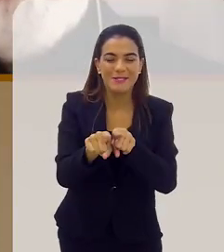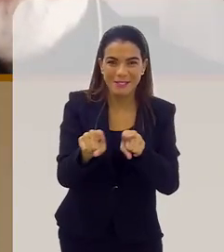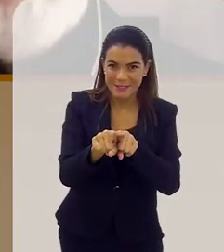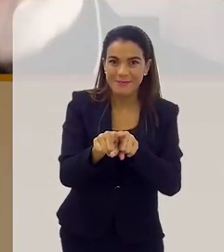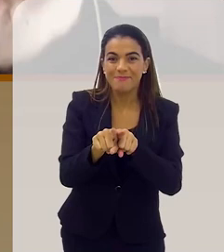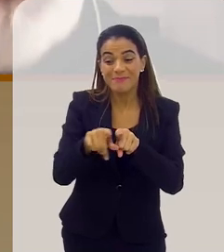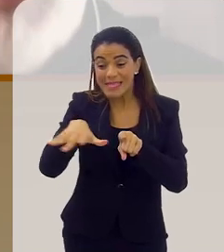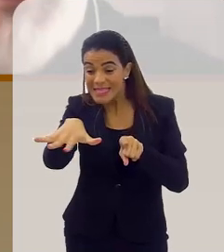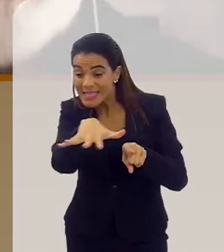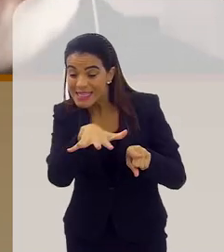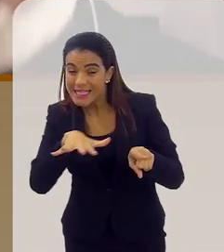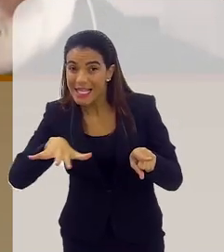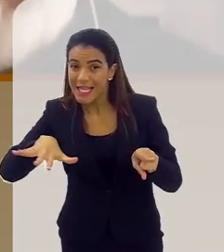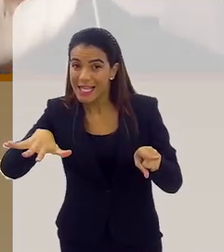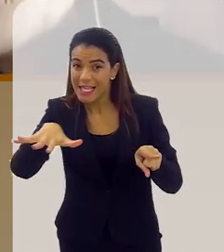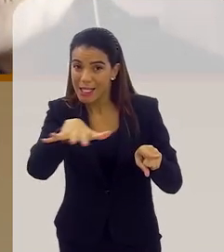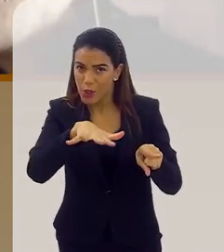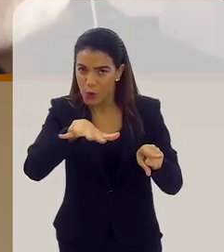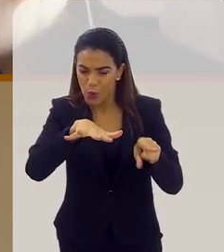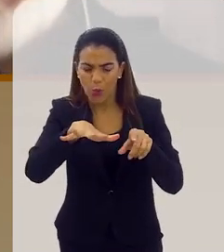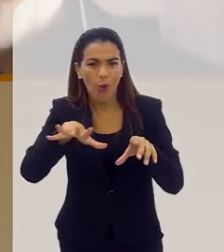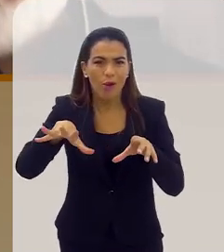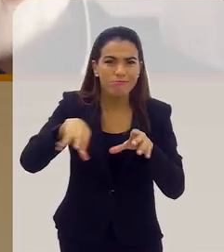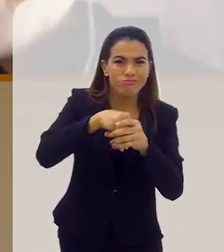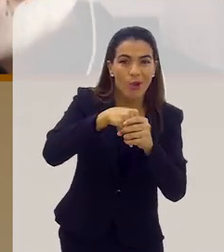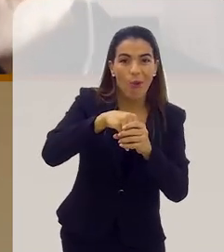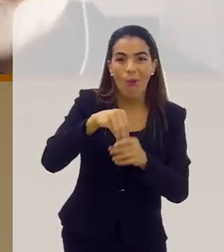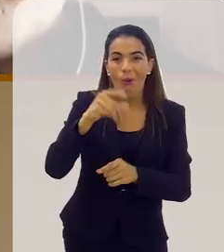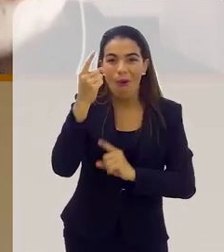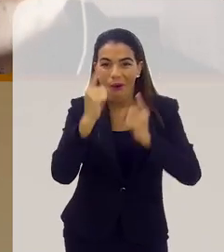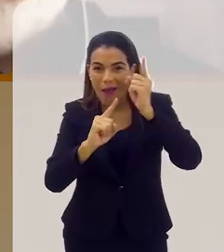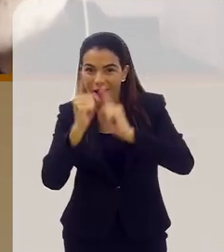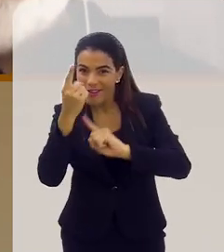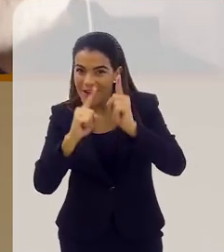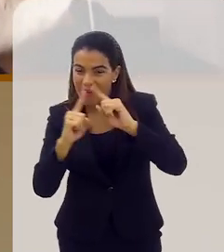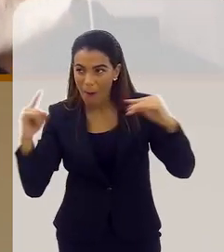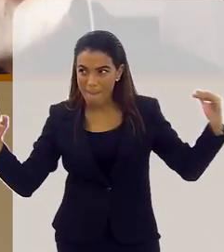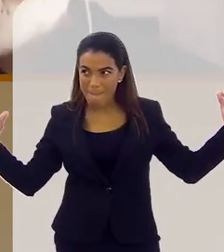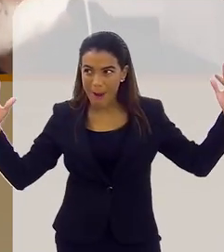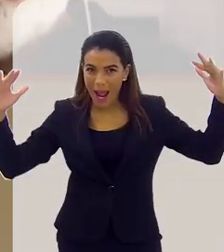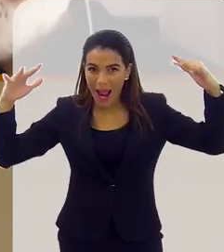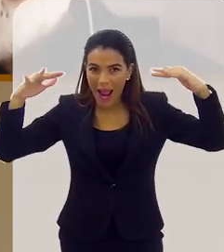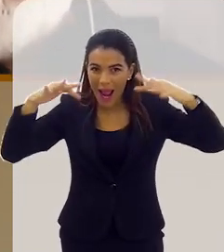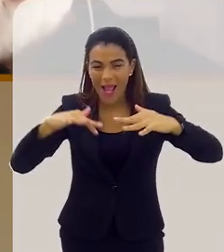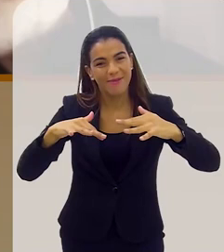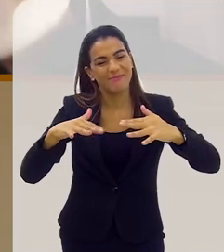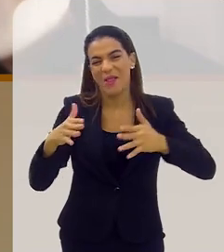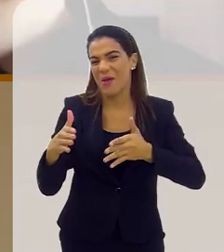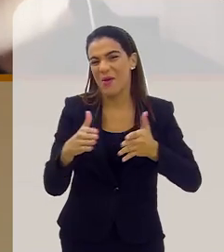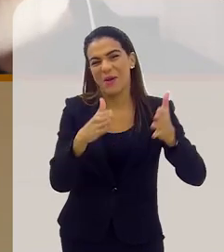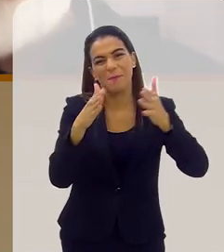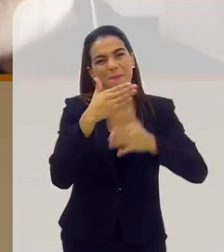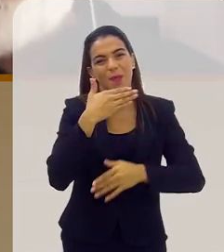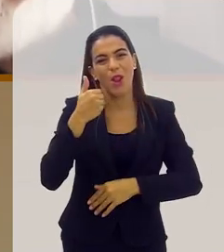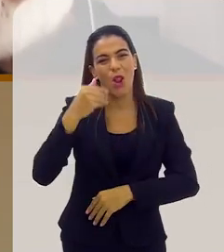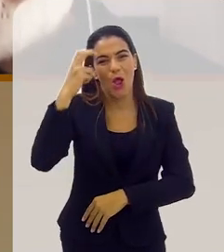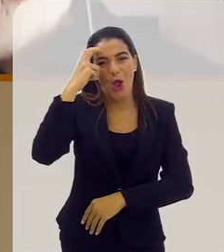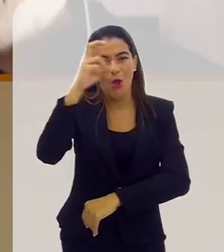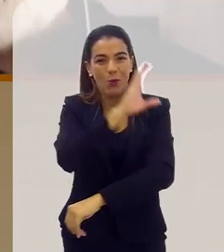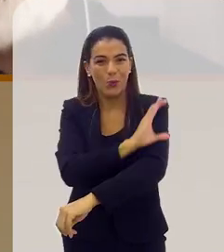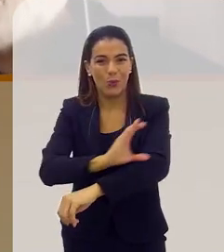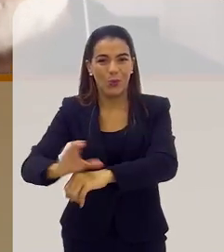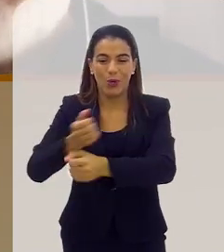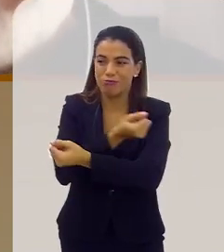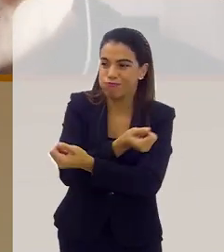Amazônia. Amazônia, dentro do espaço que é o carnaval, que atrai tanta gente, mas não existe caminho melhor para que